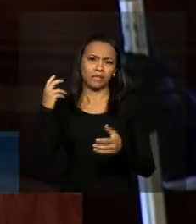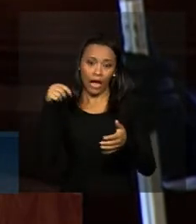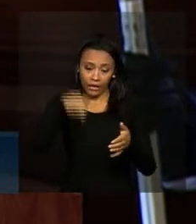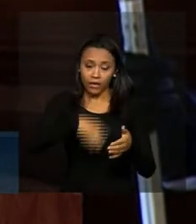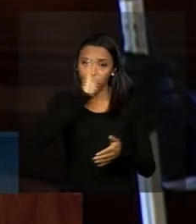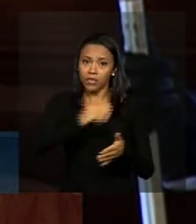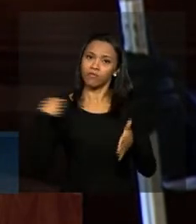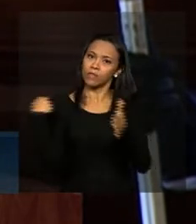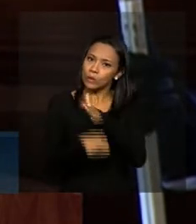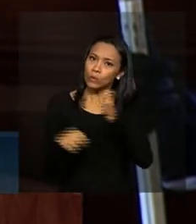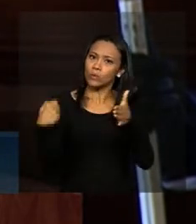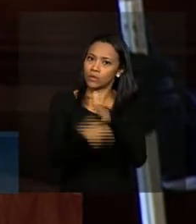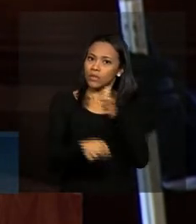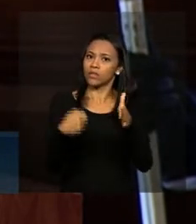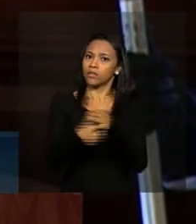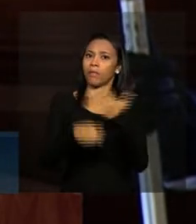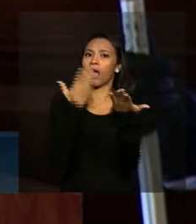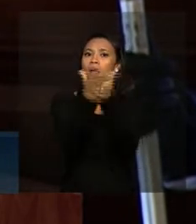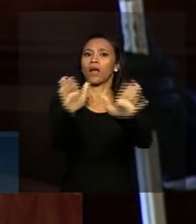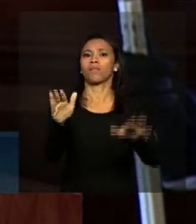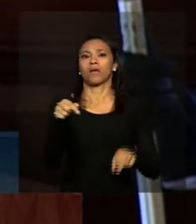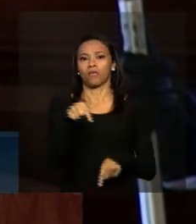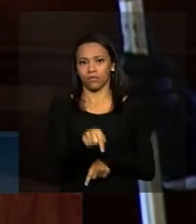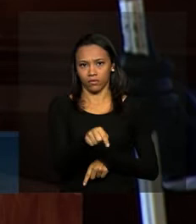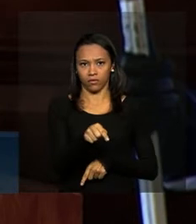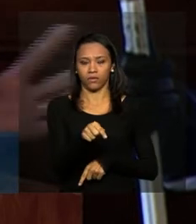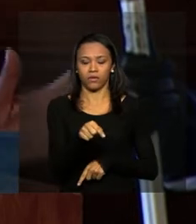Brasil com um sucesso extraordinário.